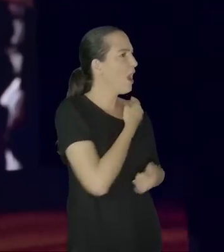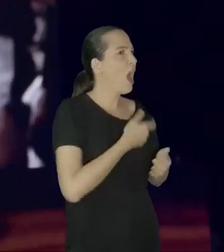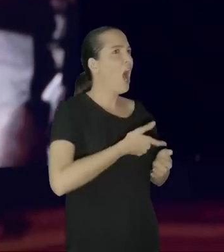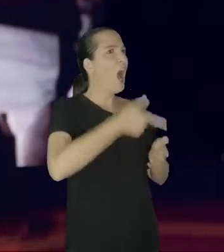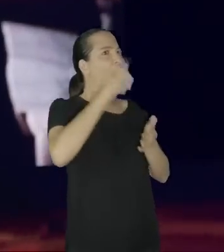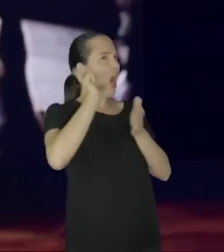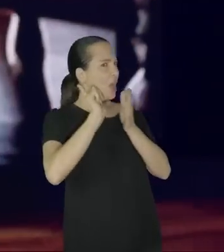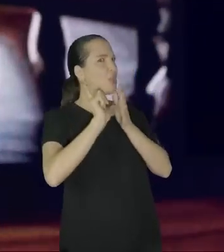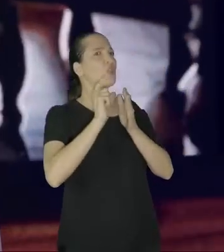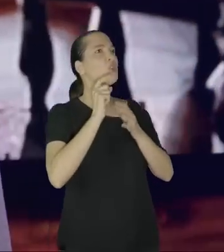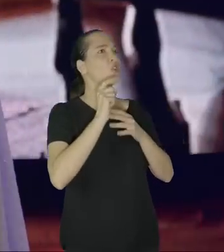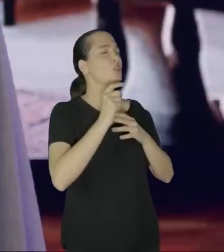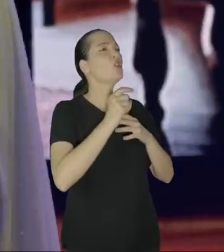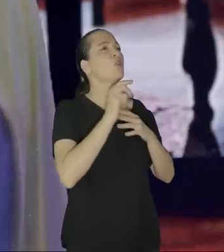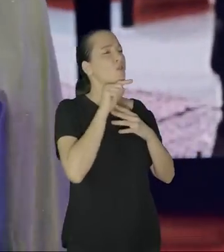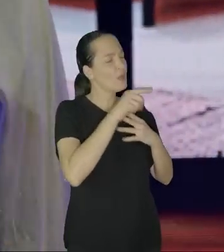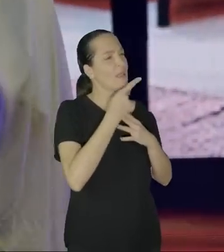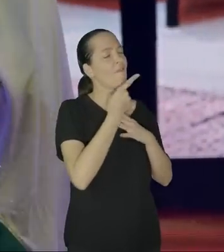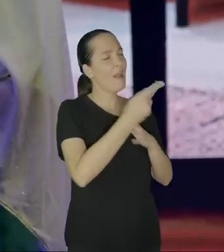me contar,